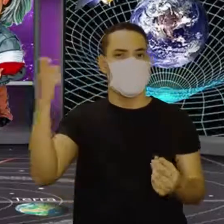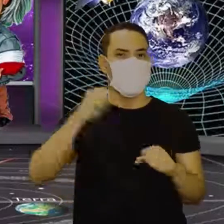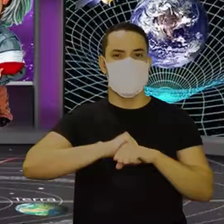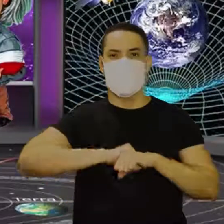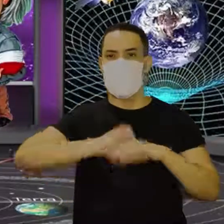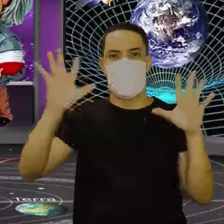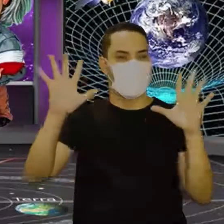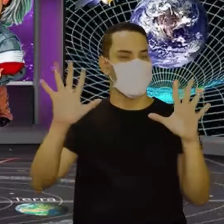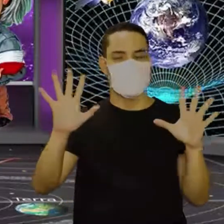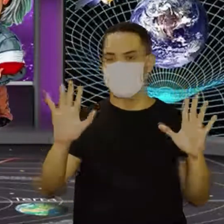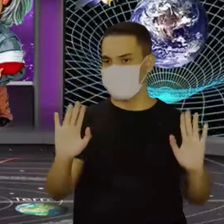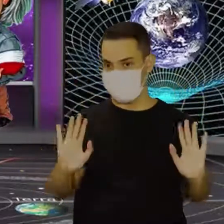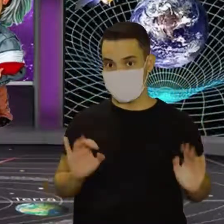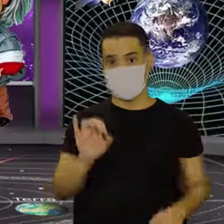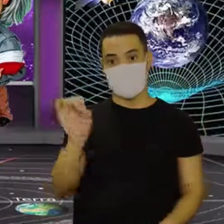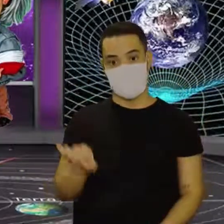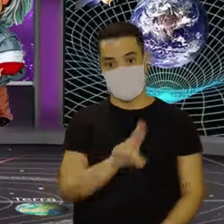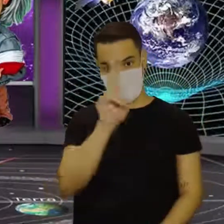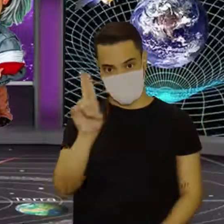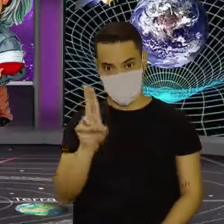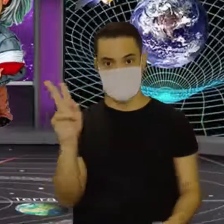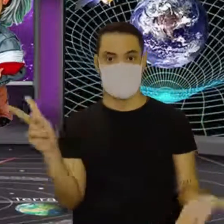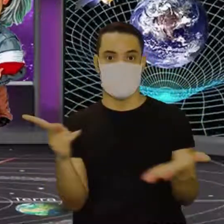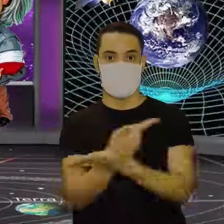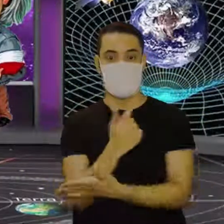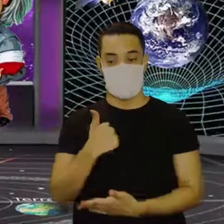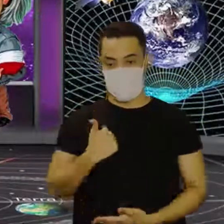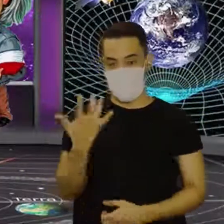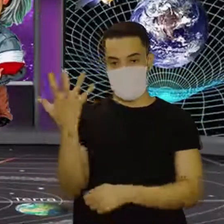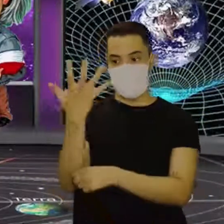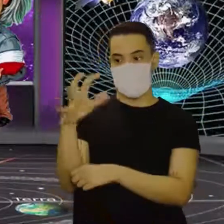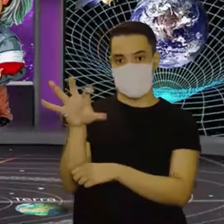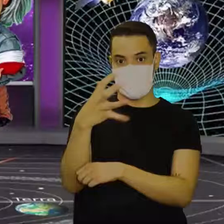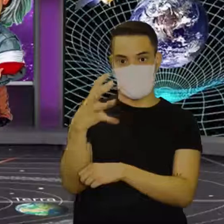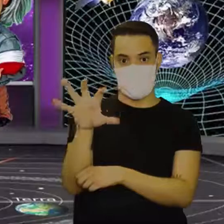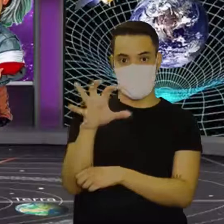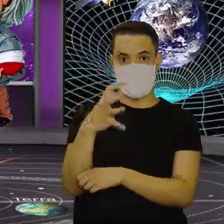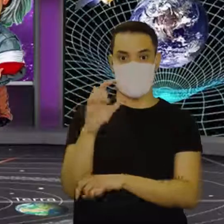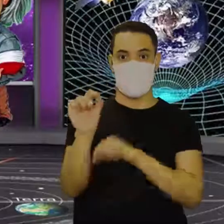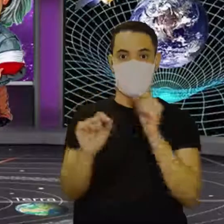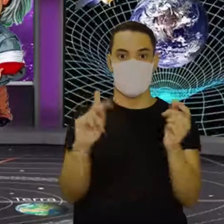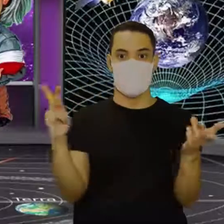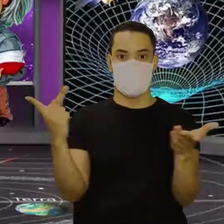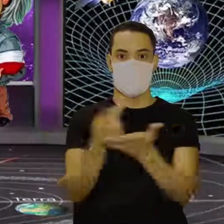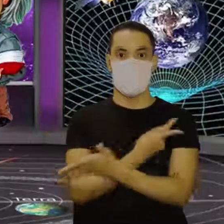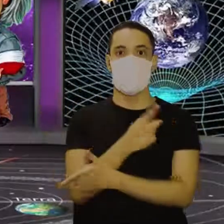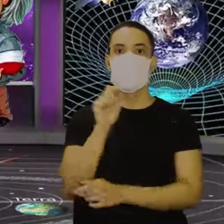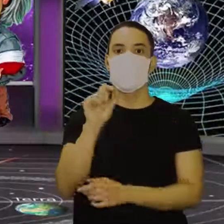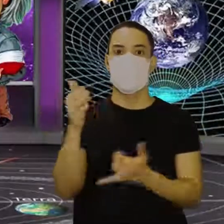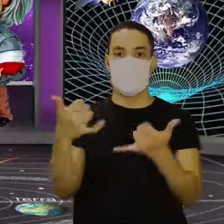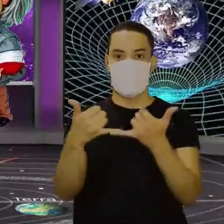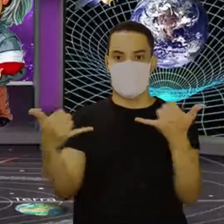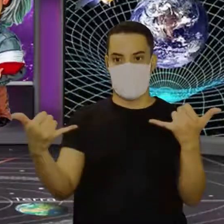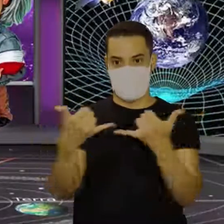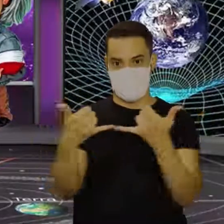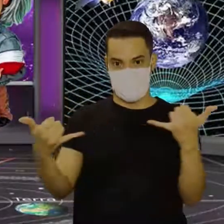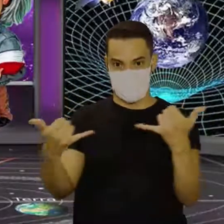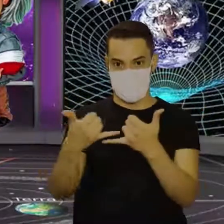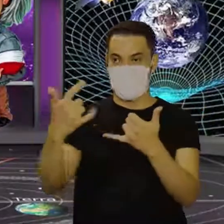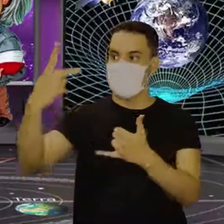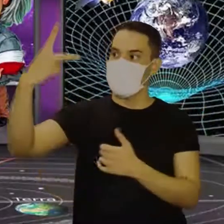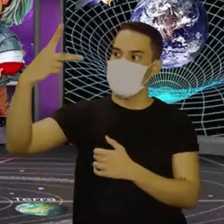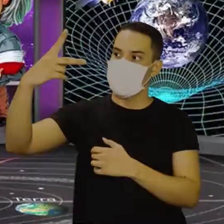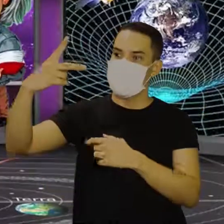rápido e queimou. Ou pode acontecer o que aconteceu no meu ventilador. Caiu um fio, uma fase em cima da outra na rua e criou